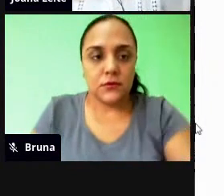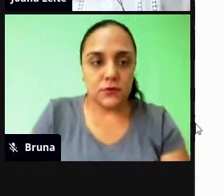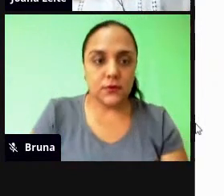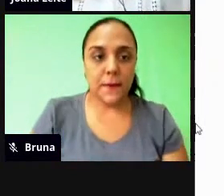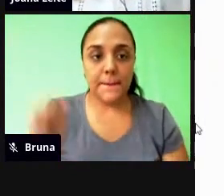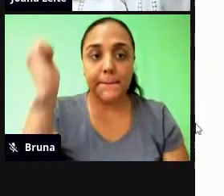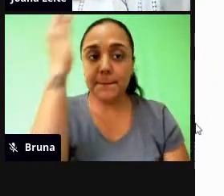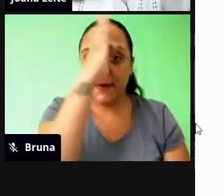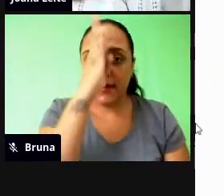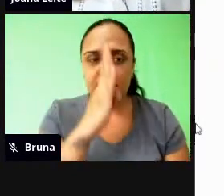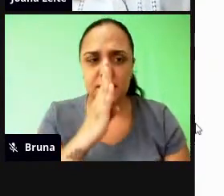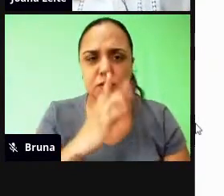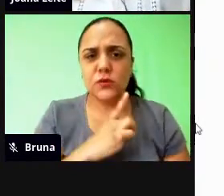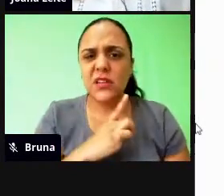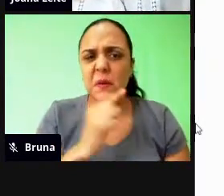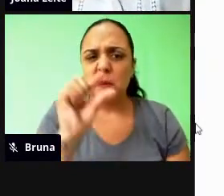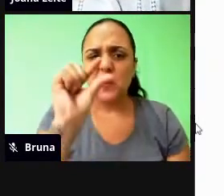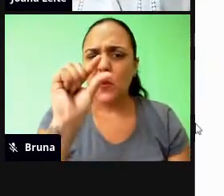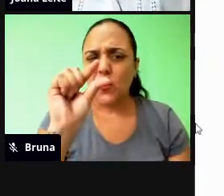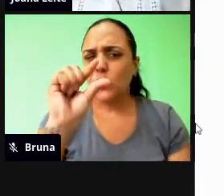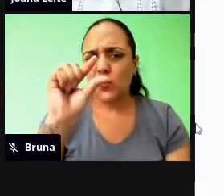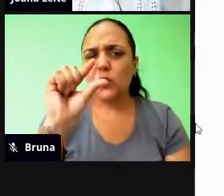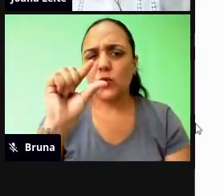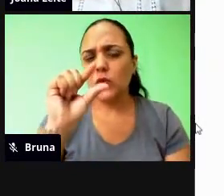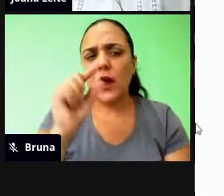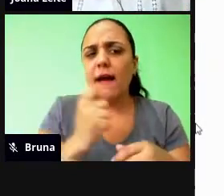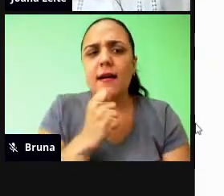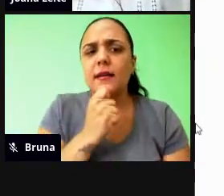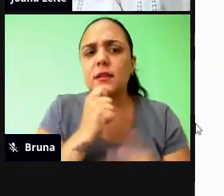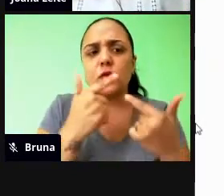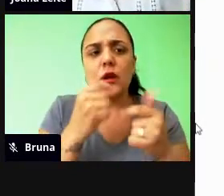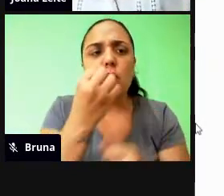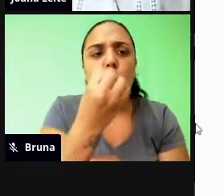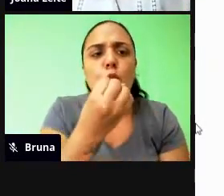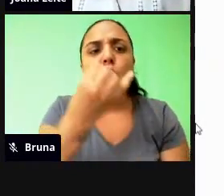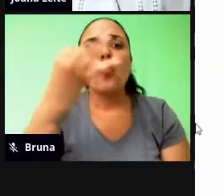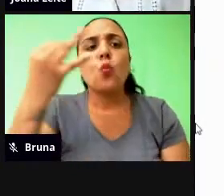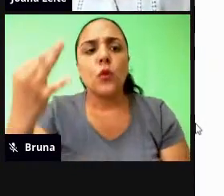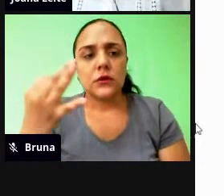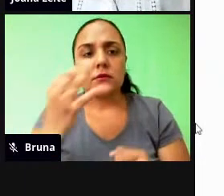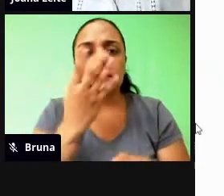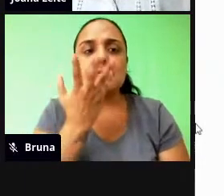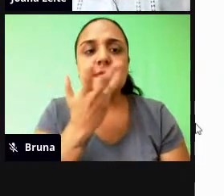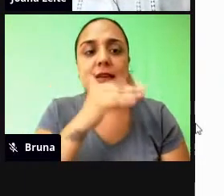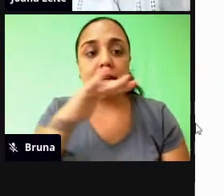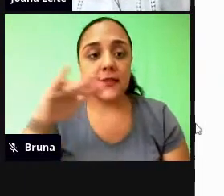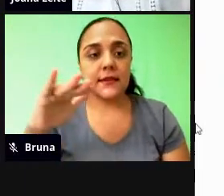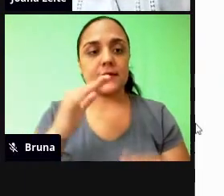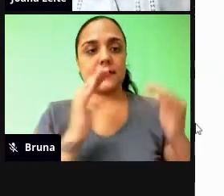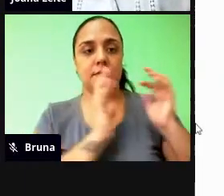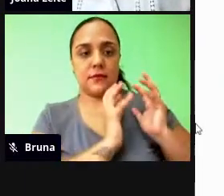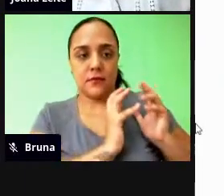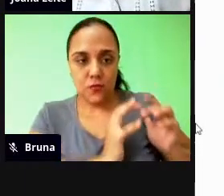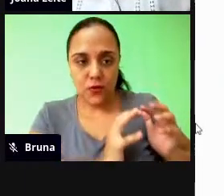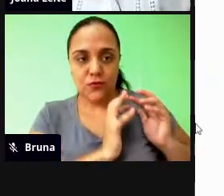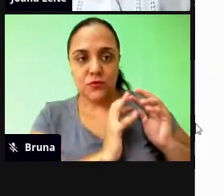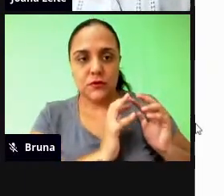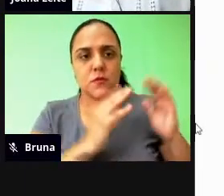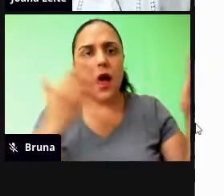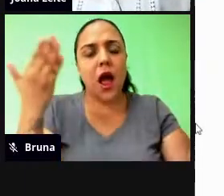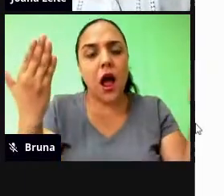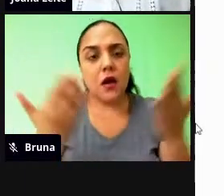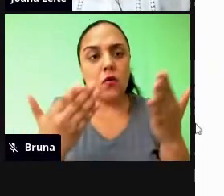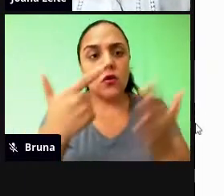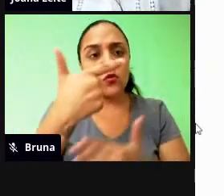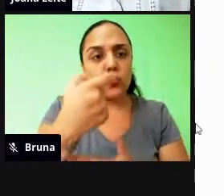temos dados recentes e nem tão precisos, fidedignos, mas, né, agora para 2021, né, tem a